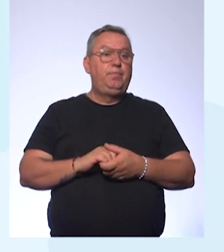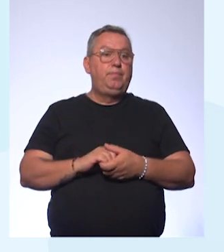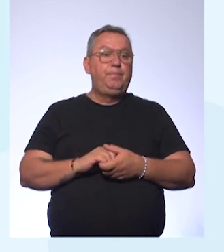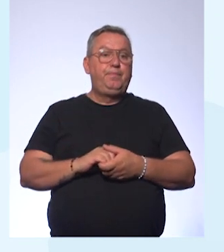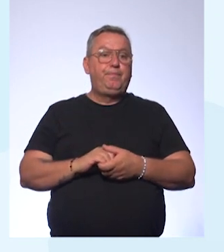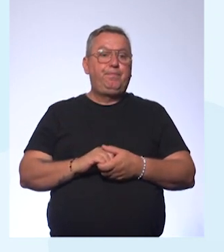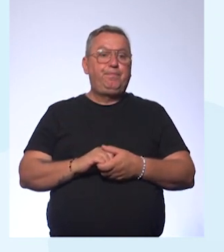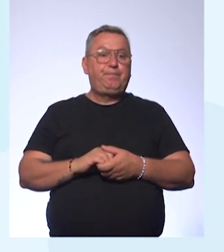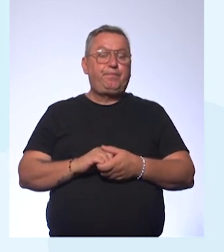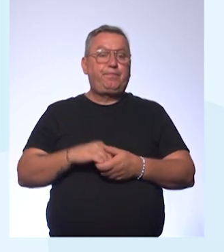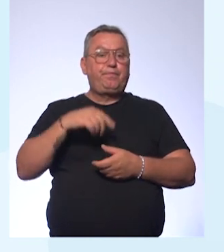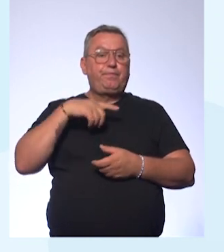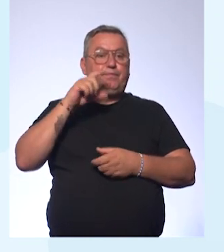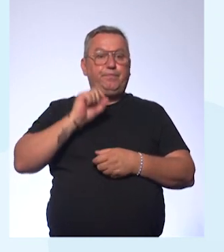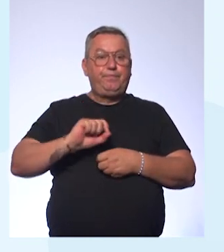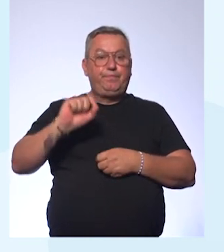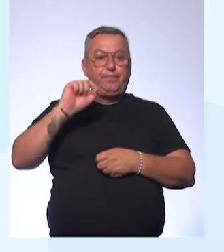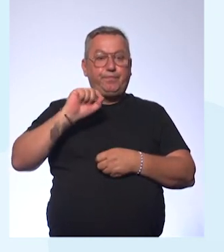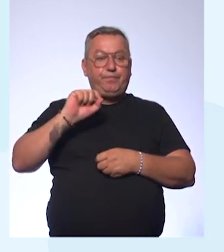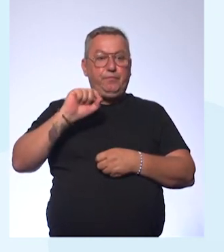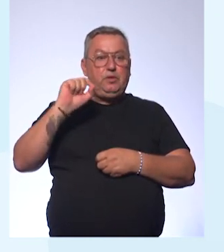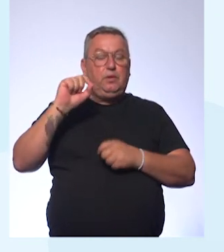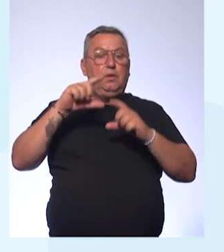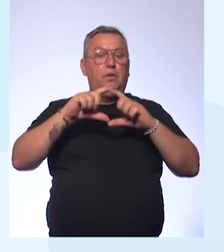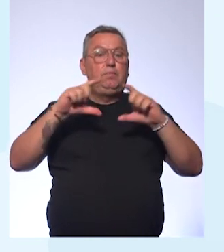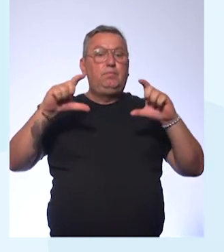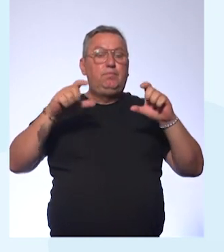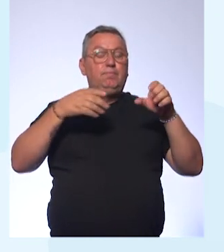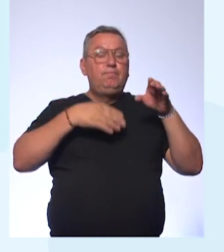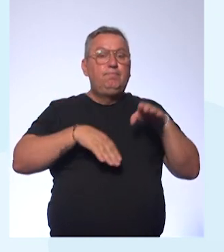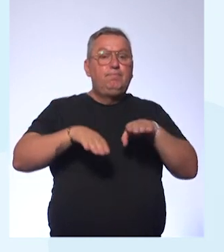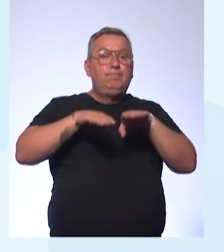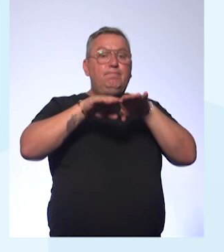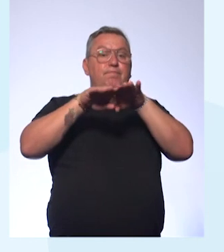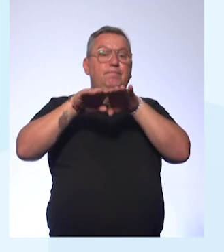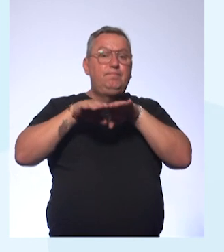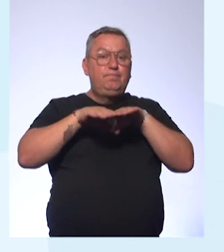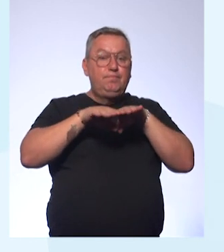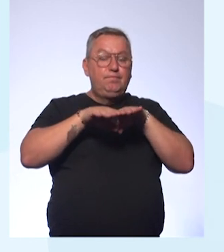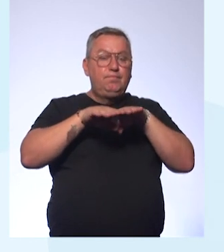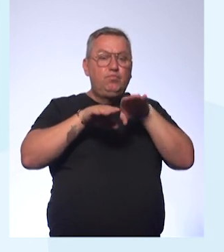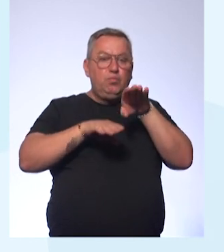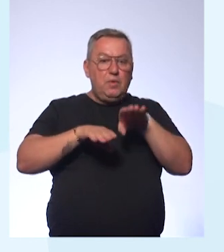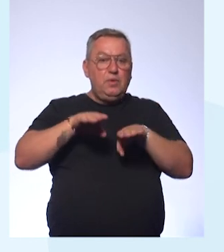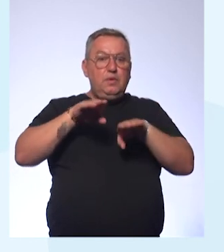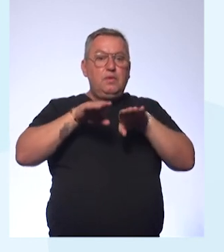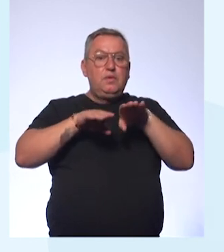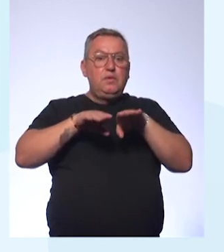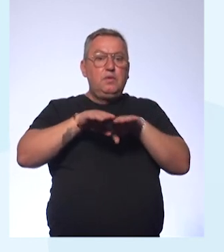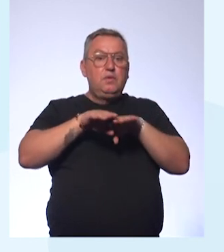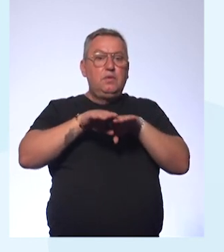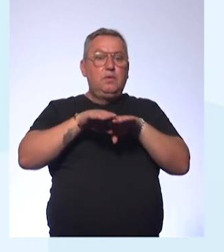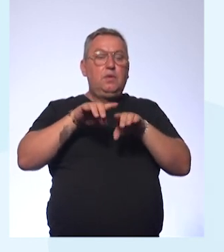Aí temos, então, a equação balanceada, 3 partículas, né, de monóxido,